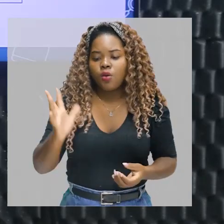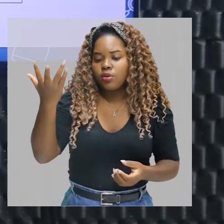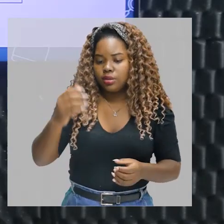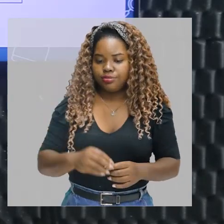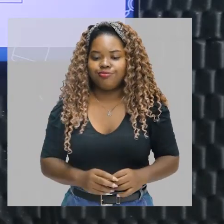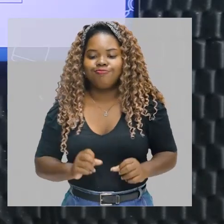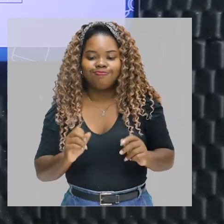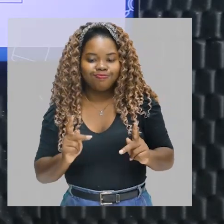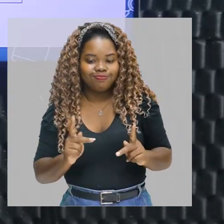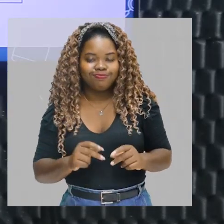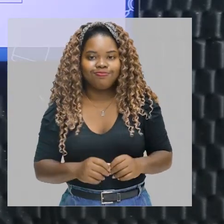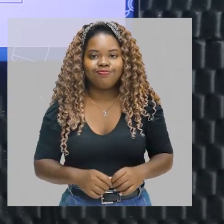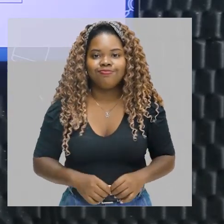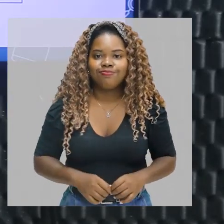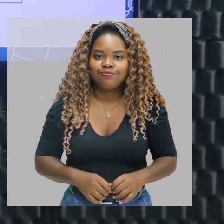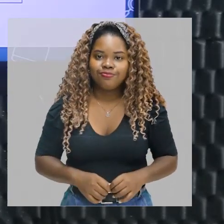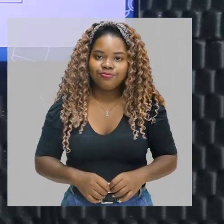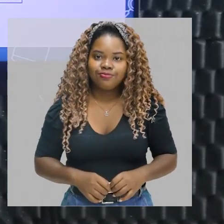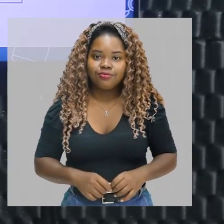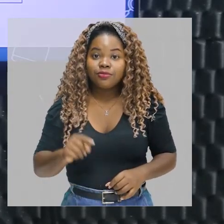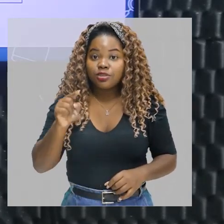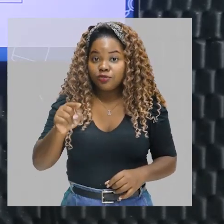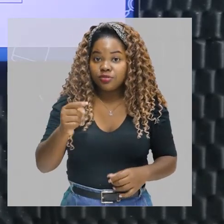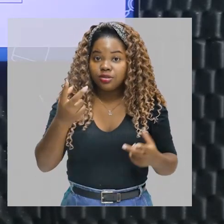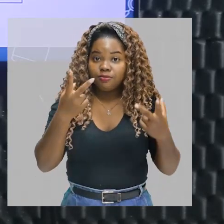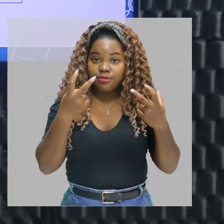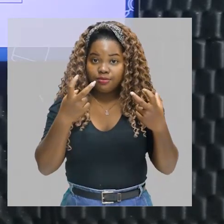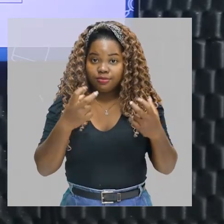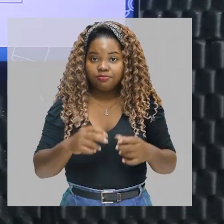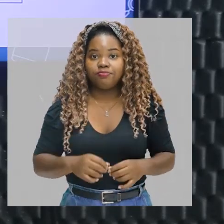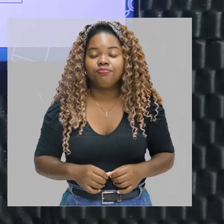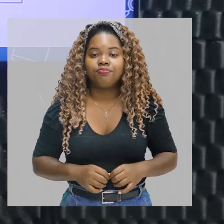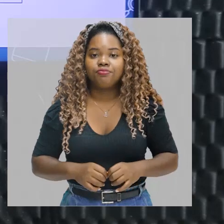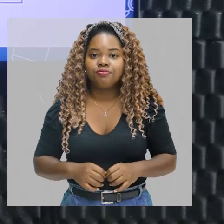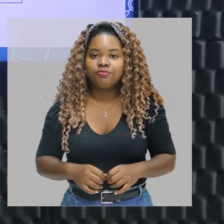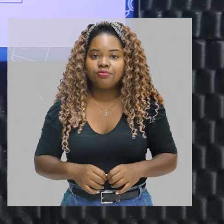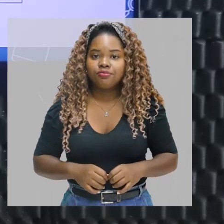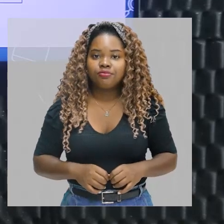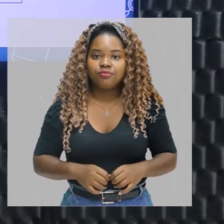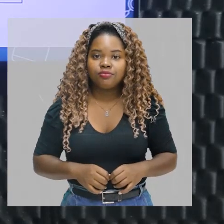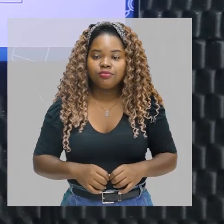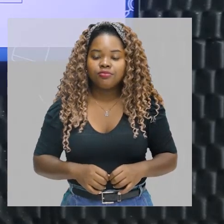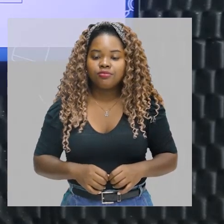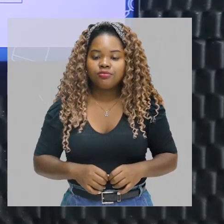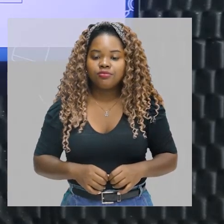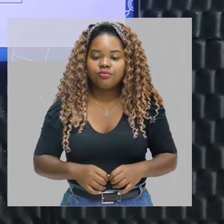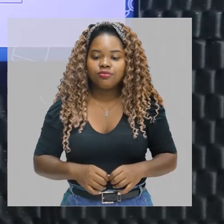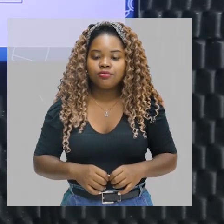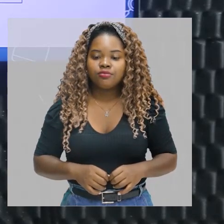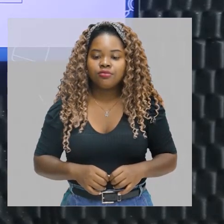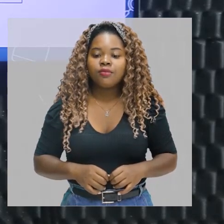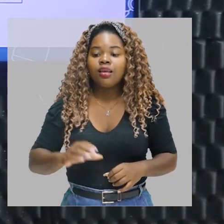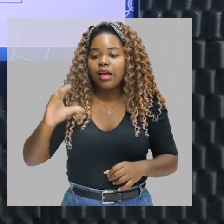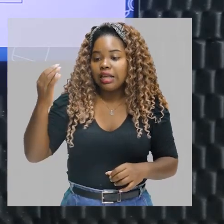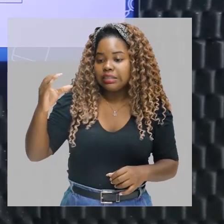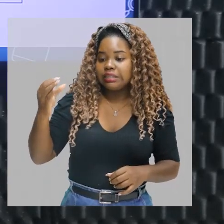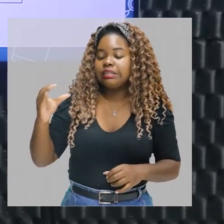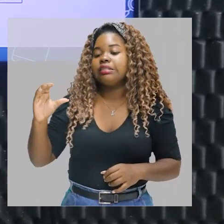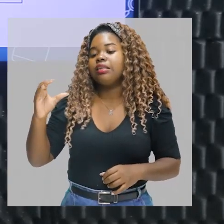ok? Então você, aluno, já deve perceber, né, que a ciência da natureza ela